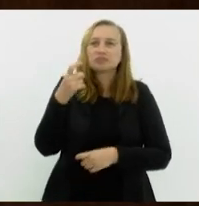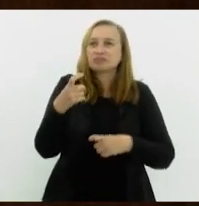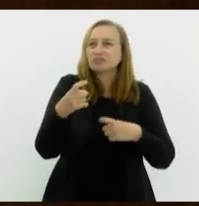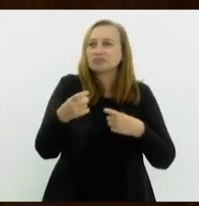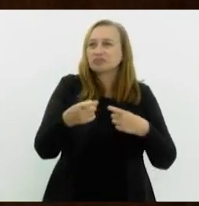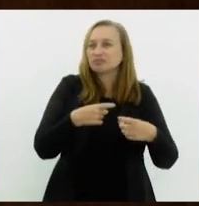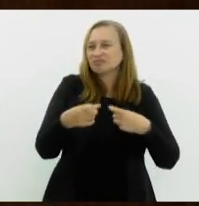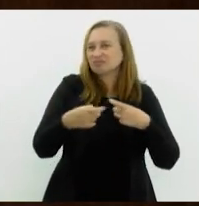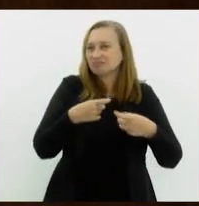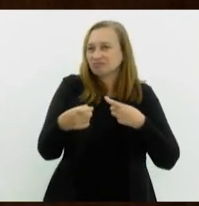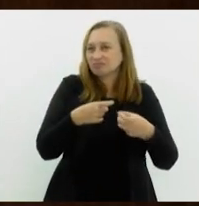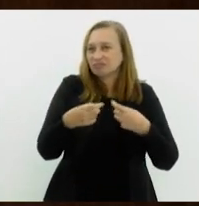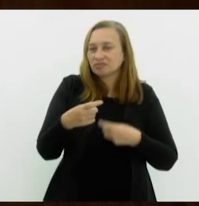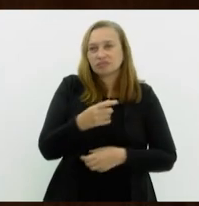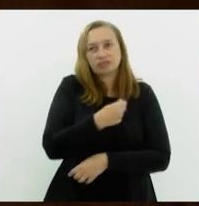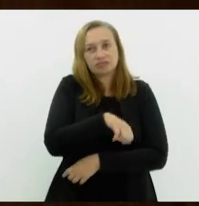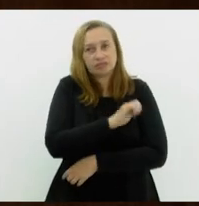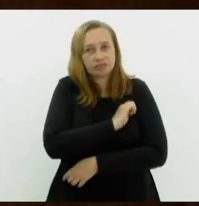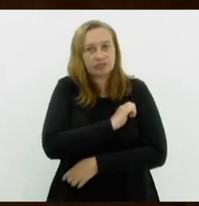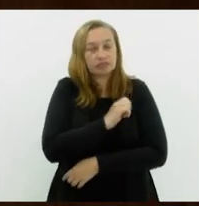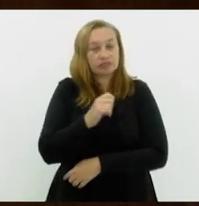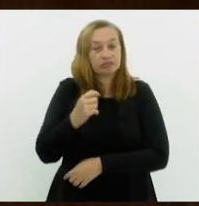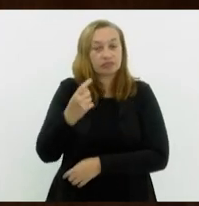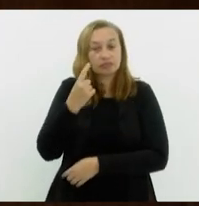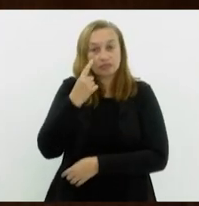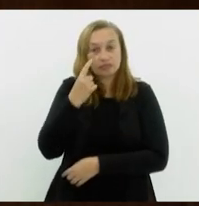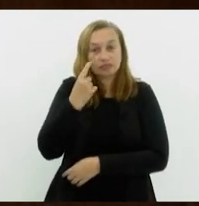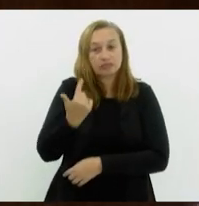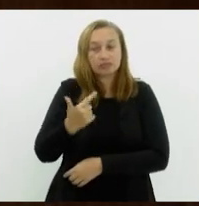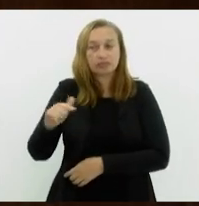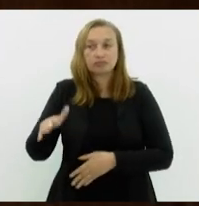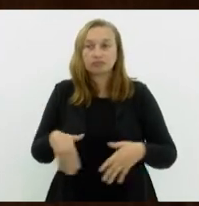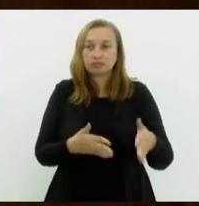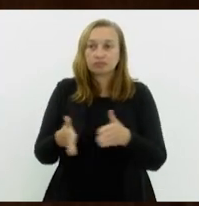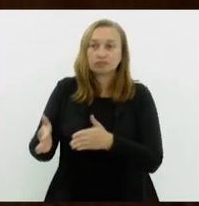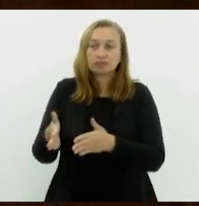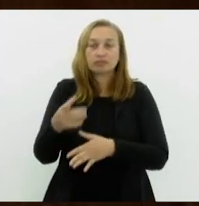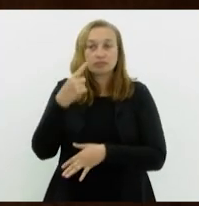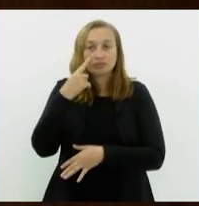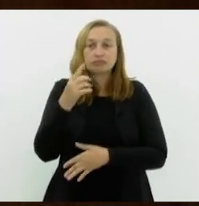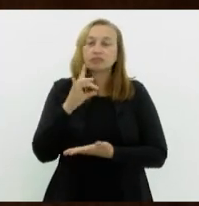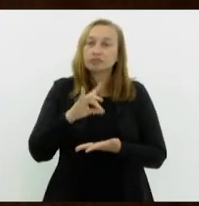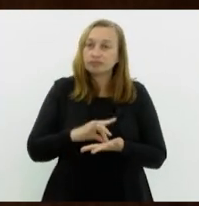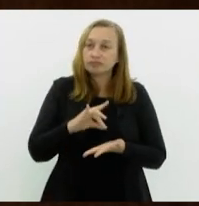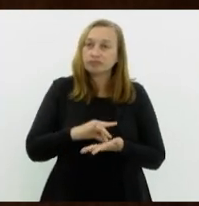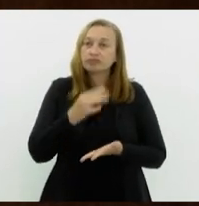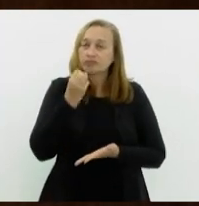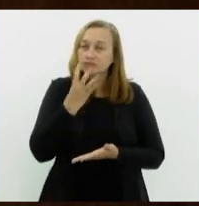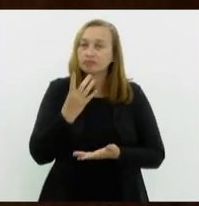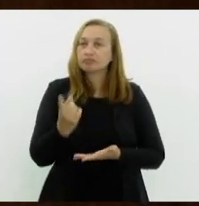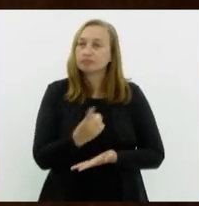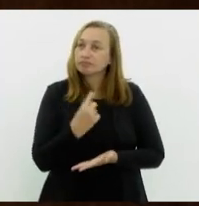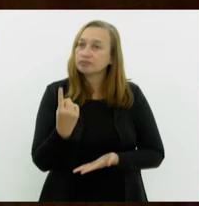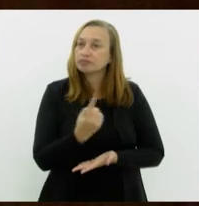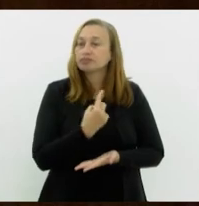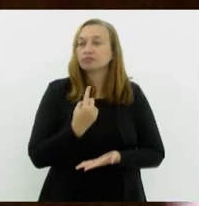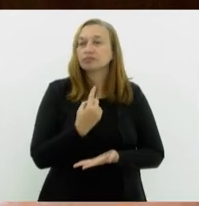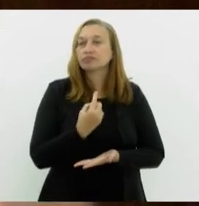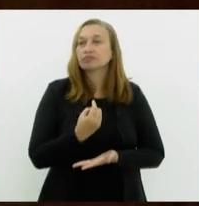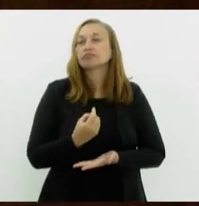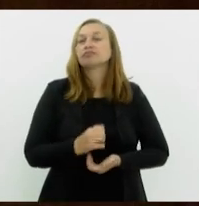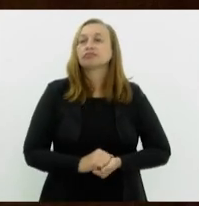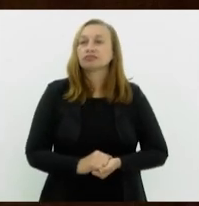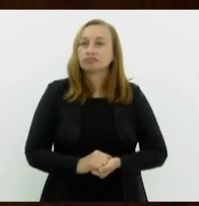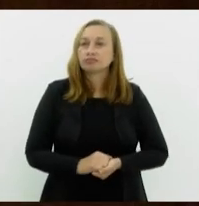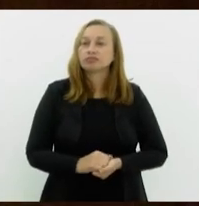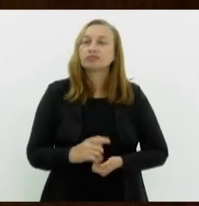E eu acho que a gente tem que andar em outro lugar e ver cada um desses incentivos, o que realmente traz. Vários são corretíssimos